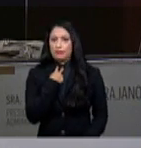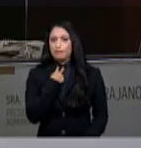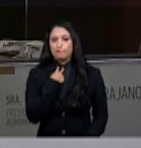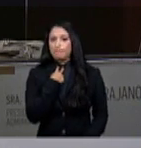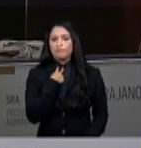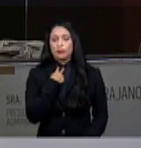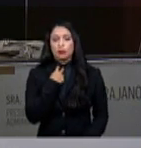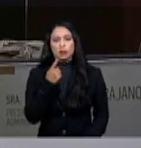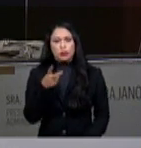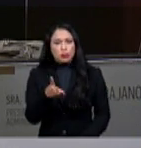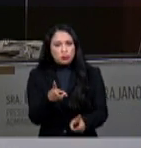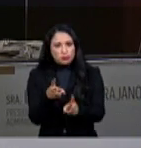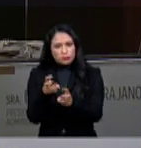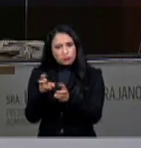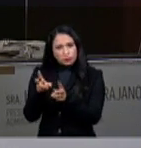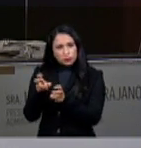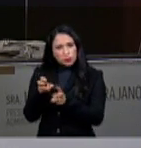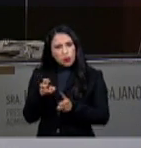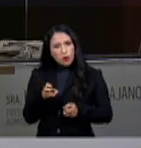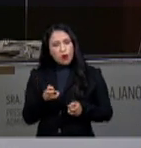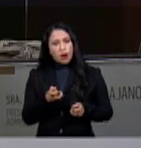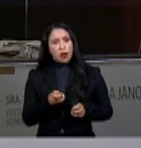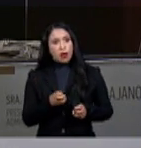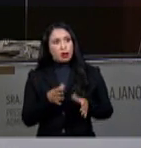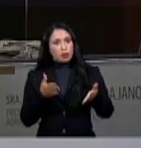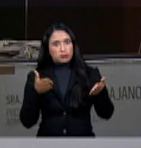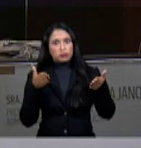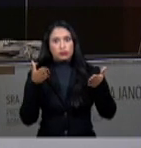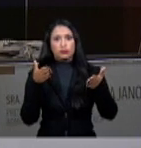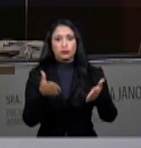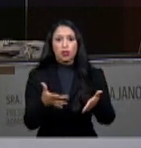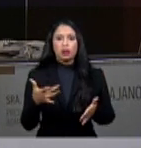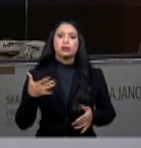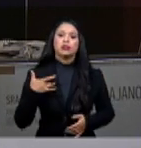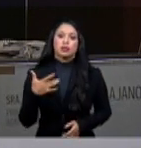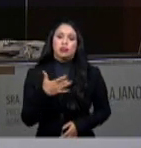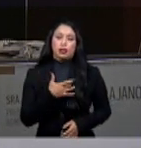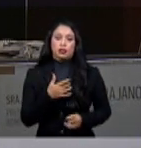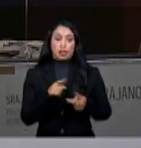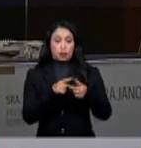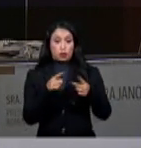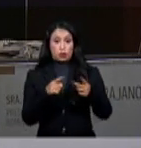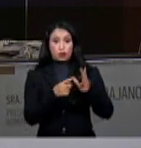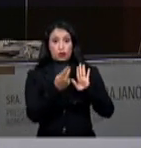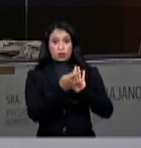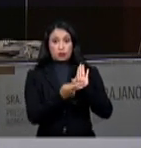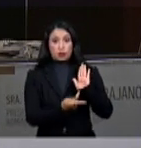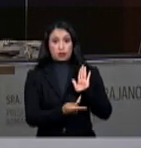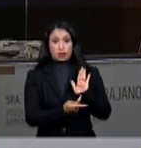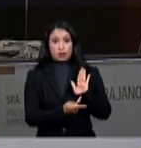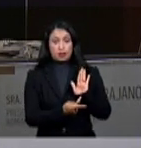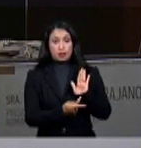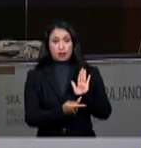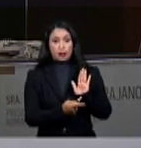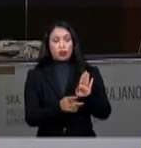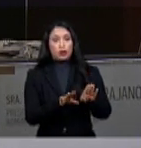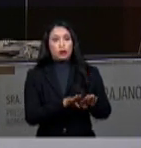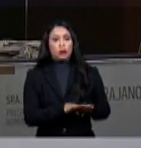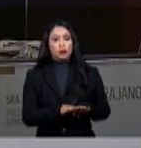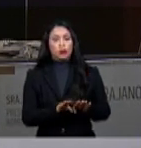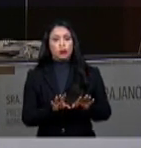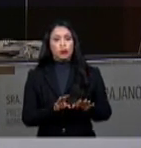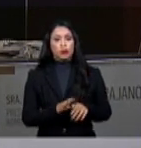de não ter um olhar muito forte da saúde e com isso nós já temos dois projetos Unidos